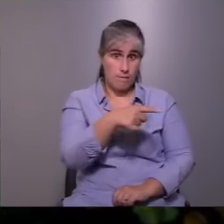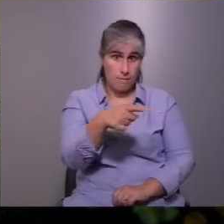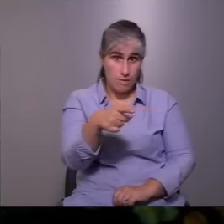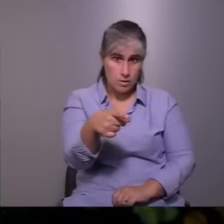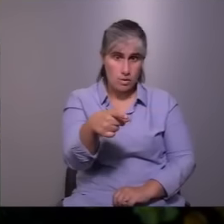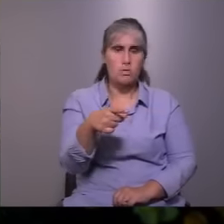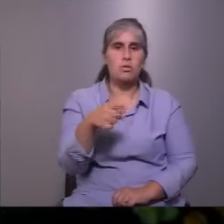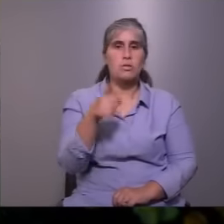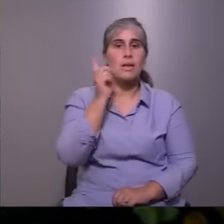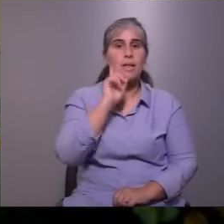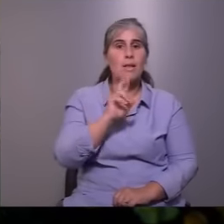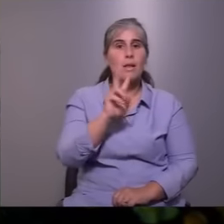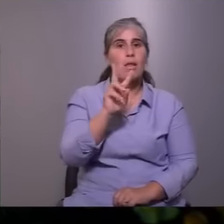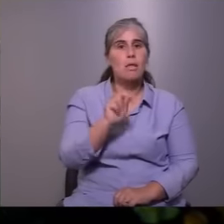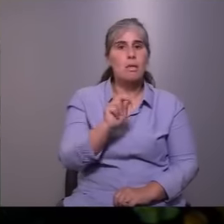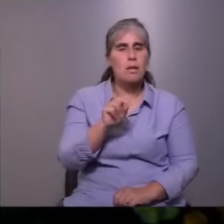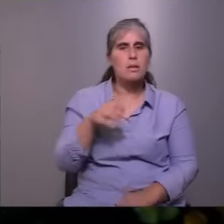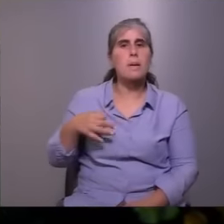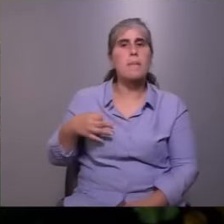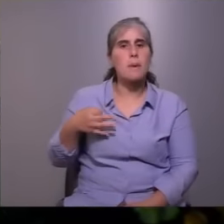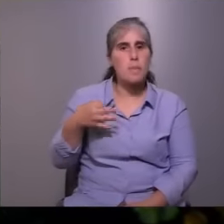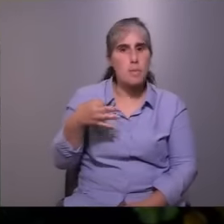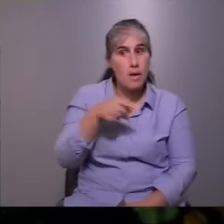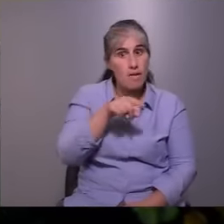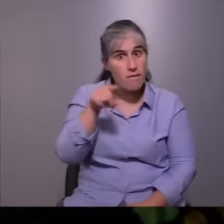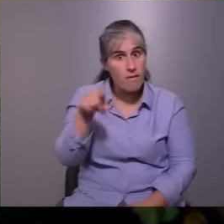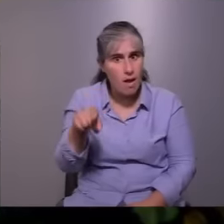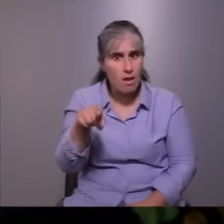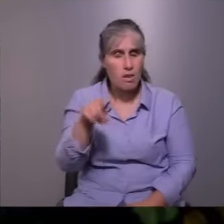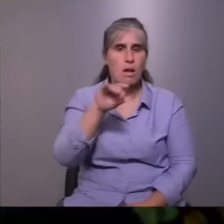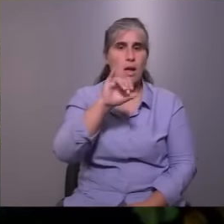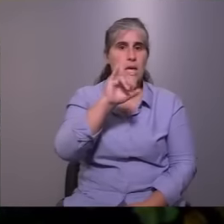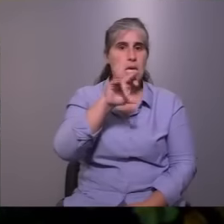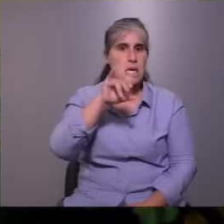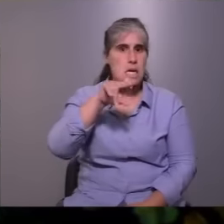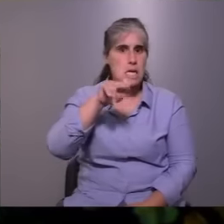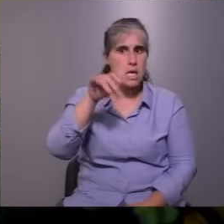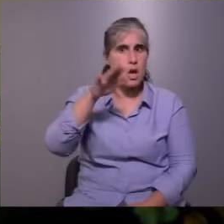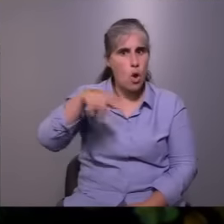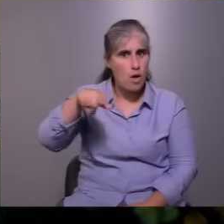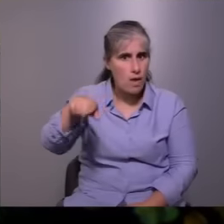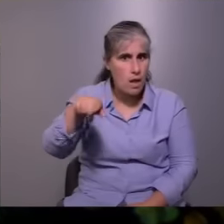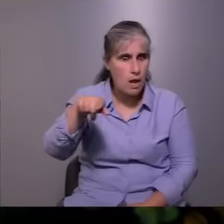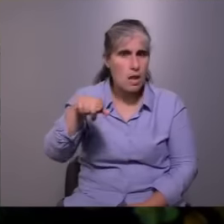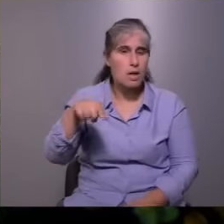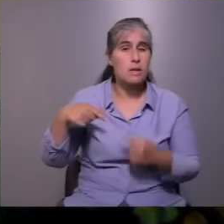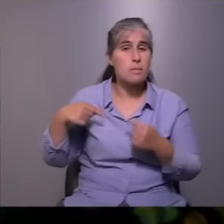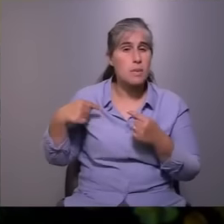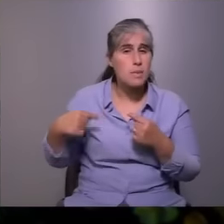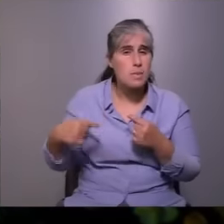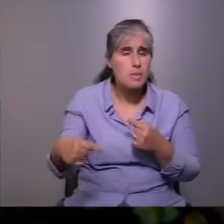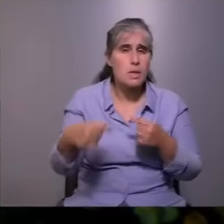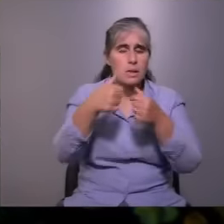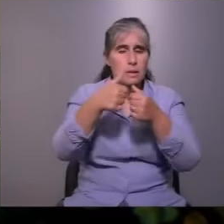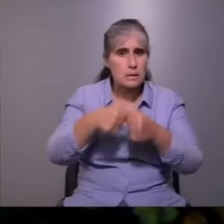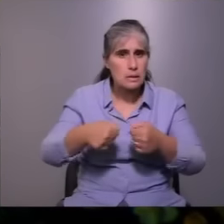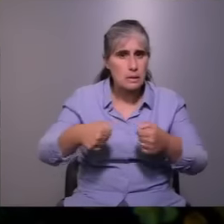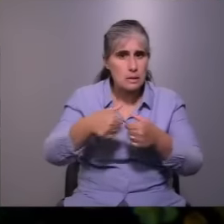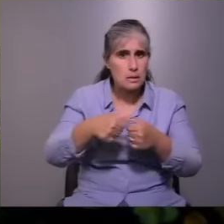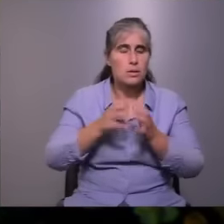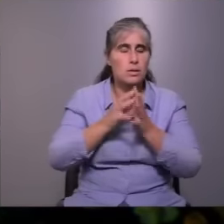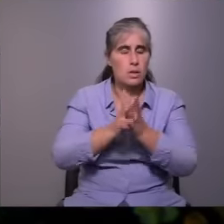Nossa Senhora respondeu: "Quero que continueis a ir à Cova da Iria, no dia 13,